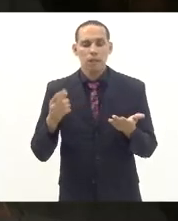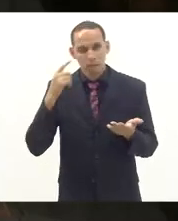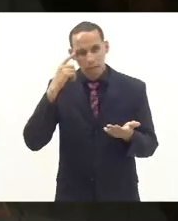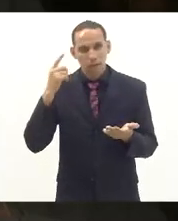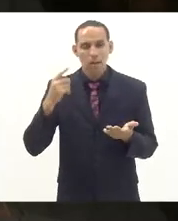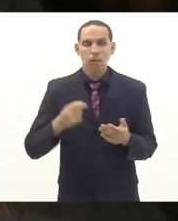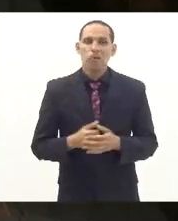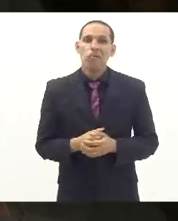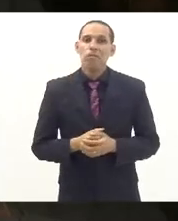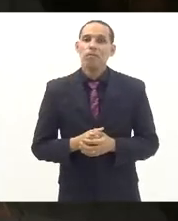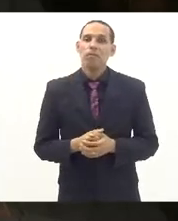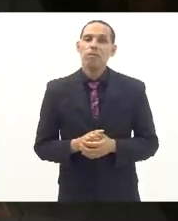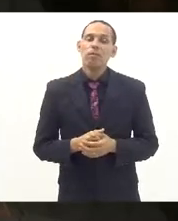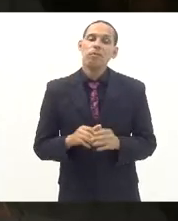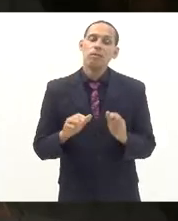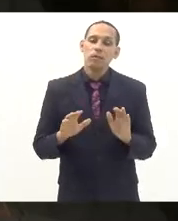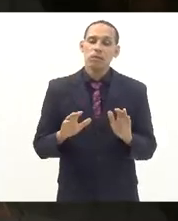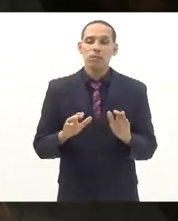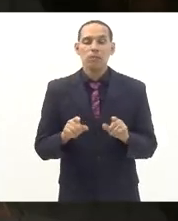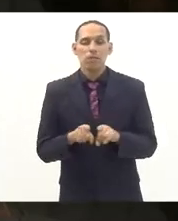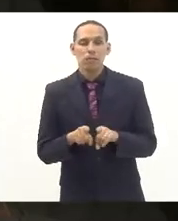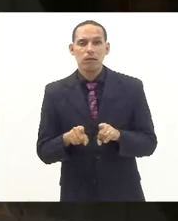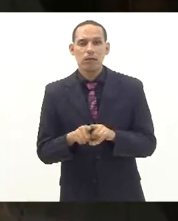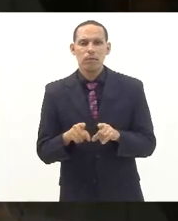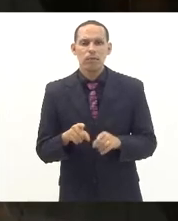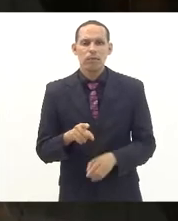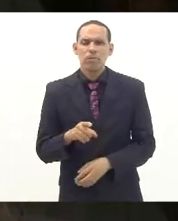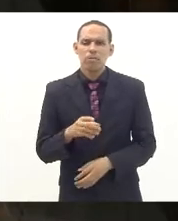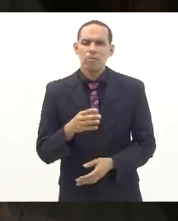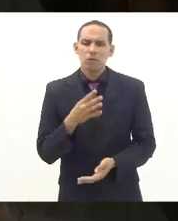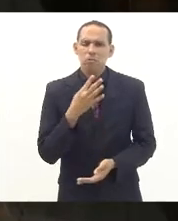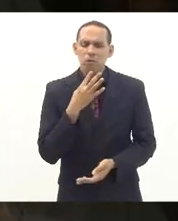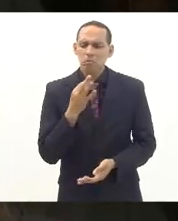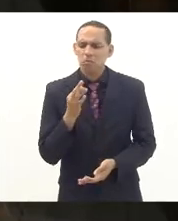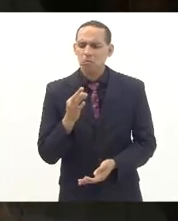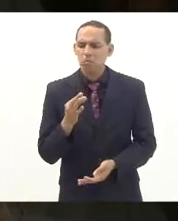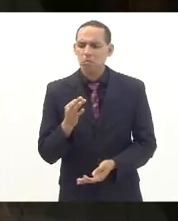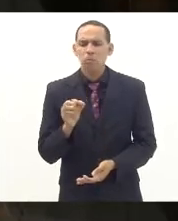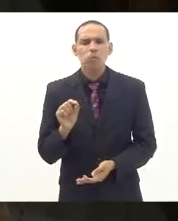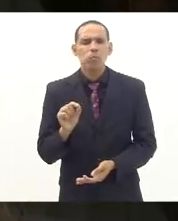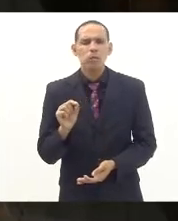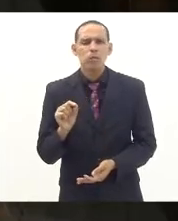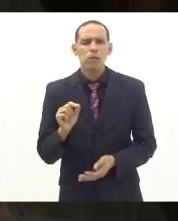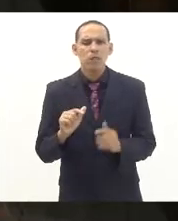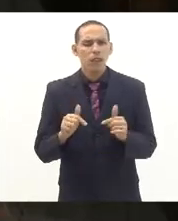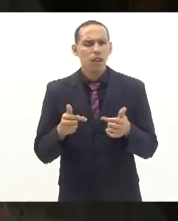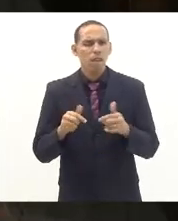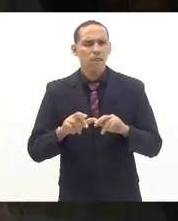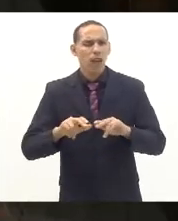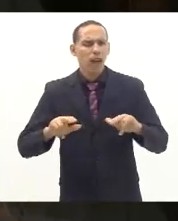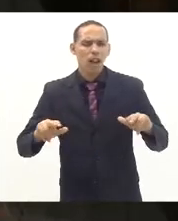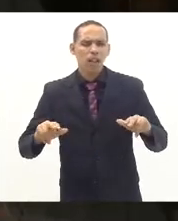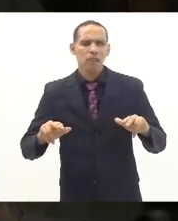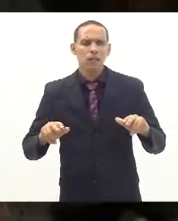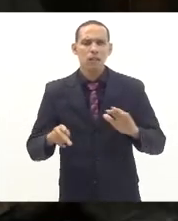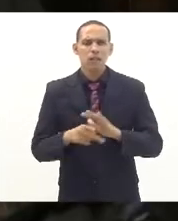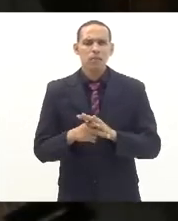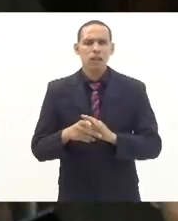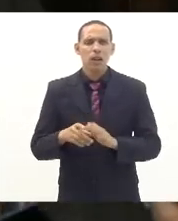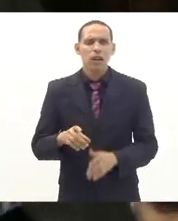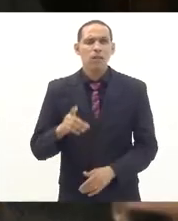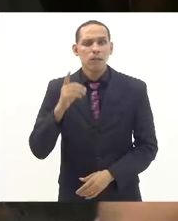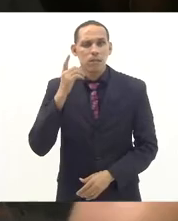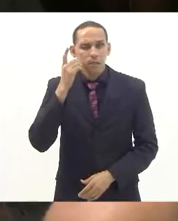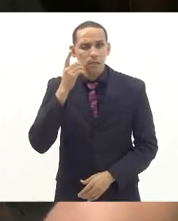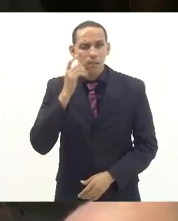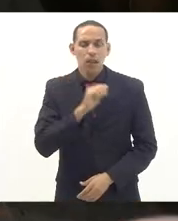essa ideia e nem tão-pouco desconhecendo várias ações do deputado André